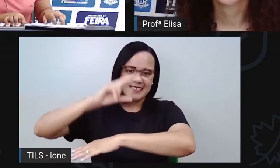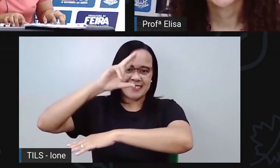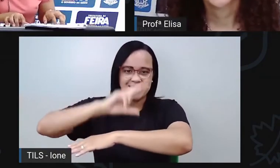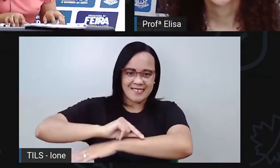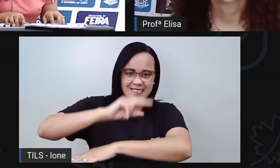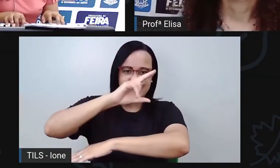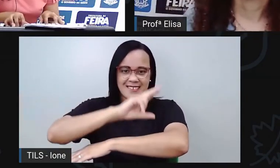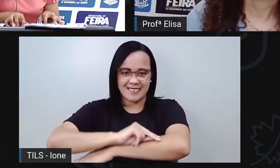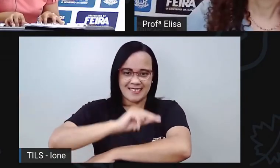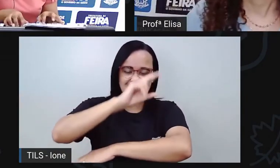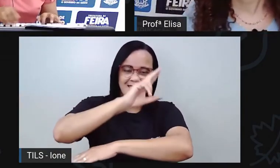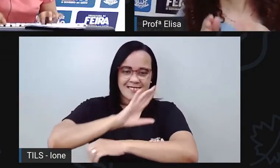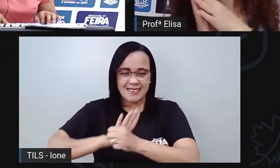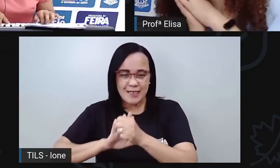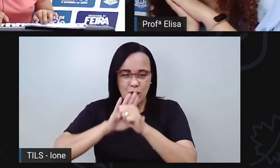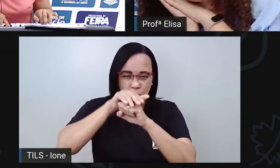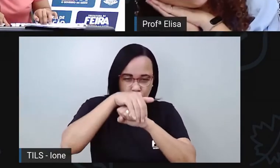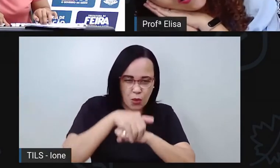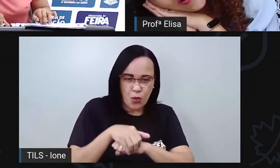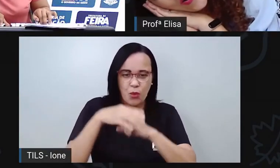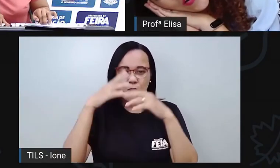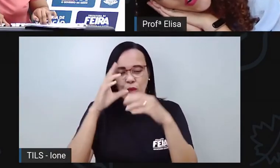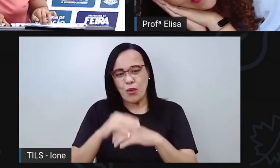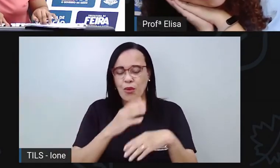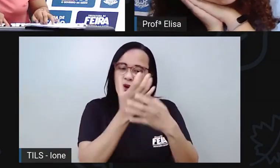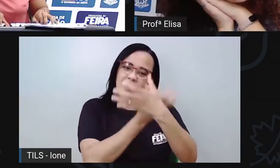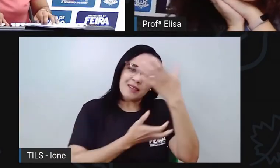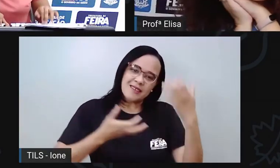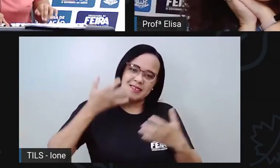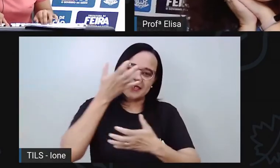ele canal entardecer